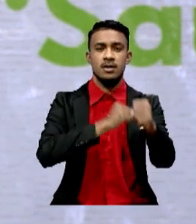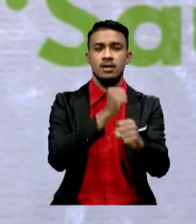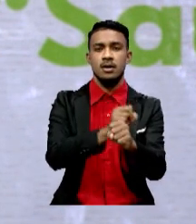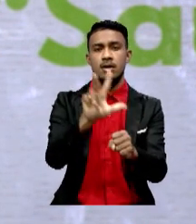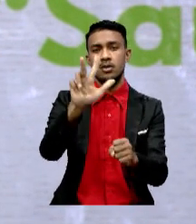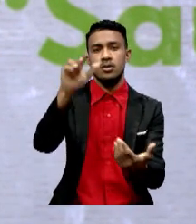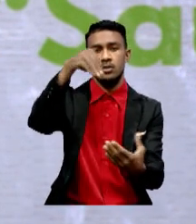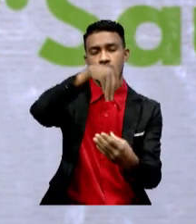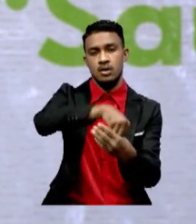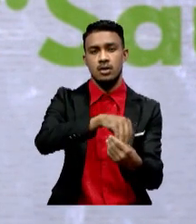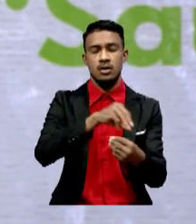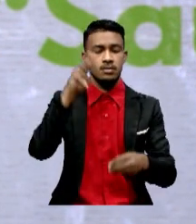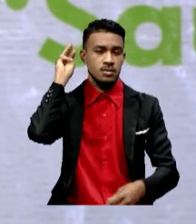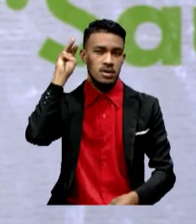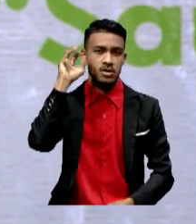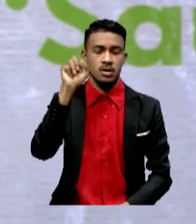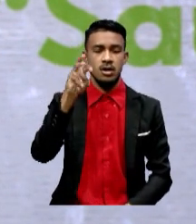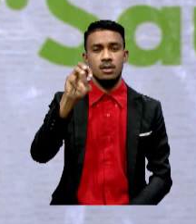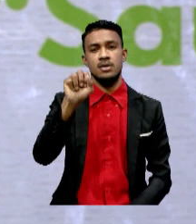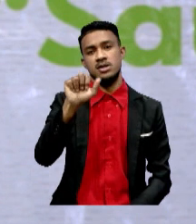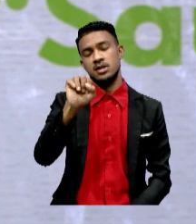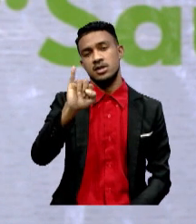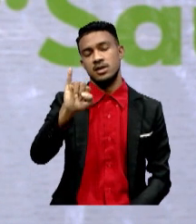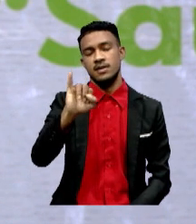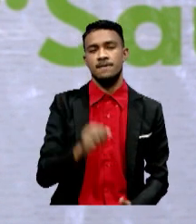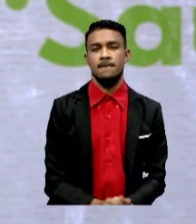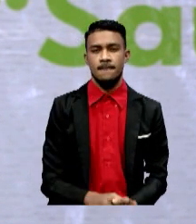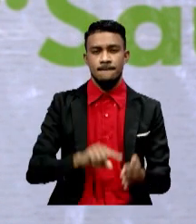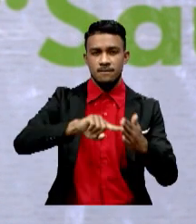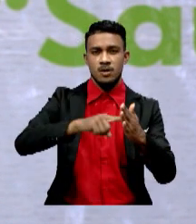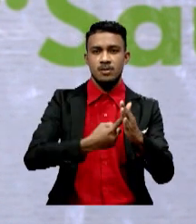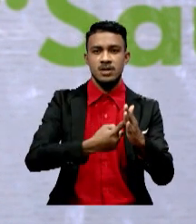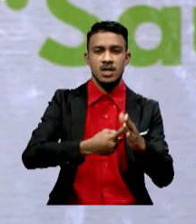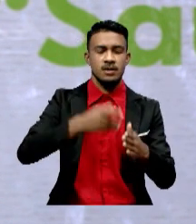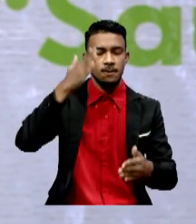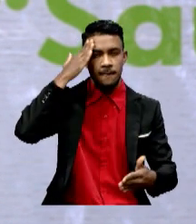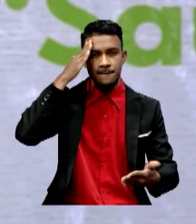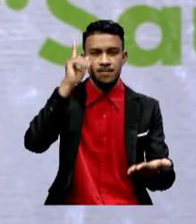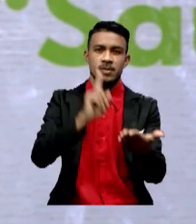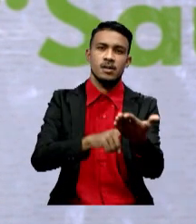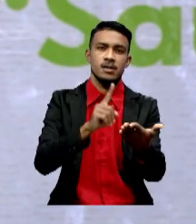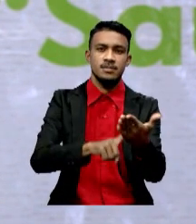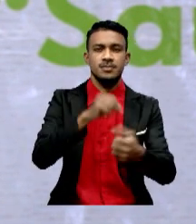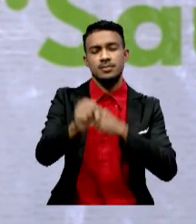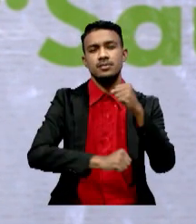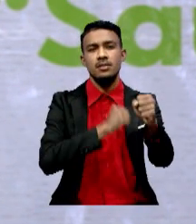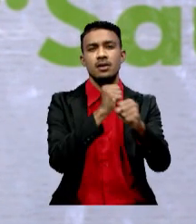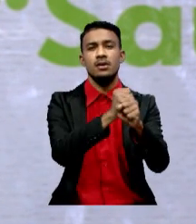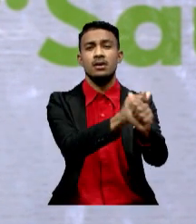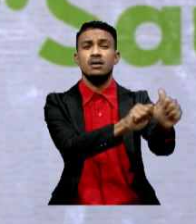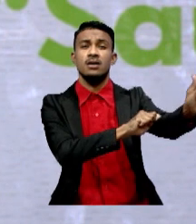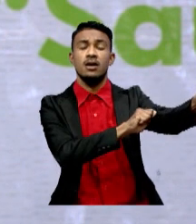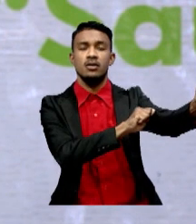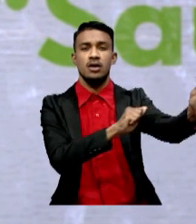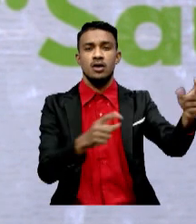nilara, Ministerio Solidaridade Social Inclusão, hahuhu hala diskusam, tinanaro, tolong